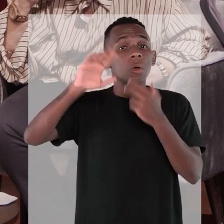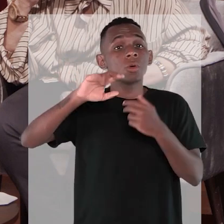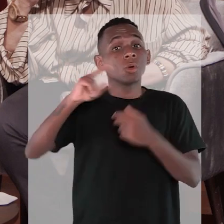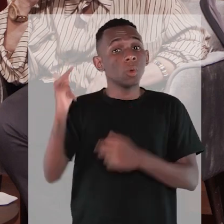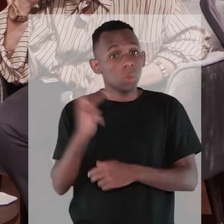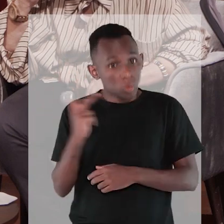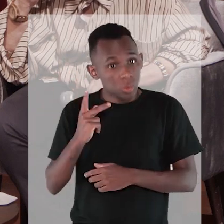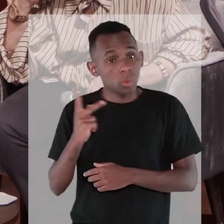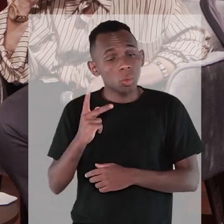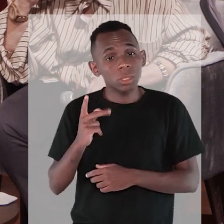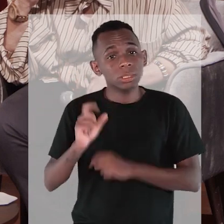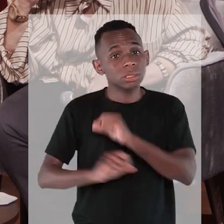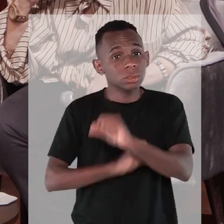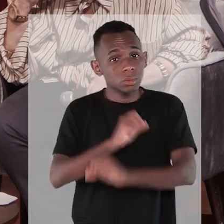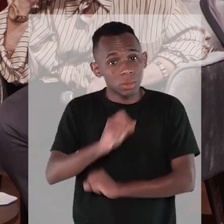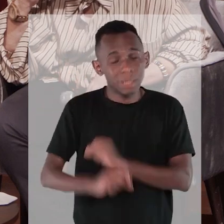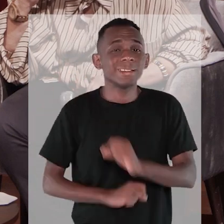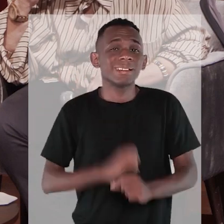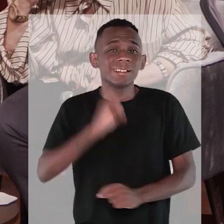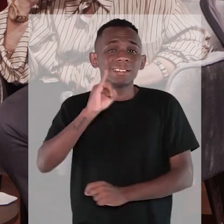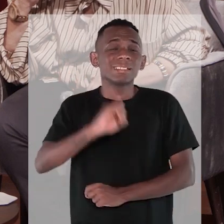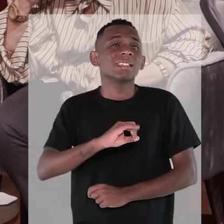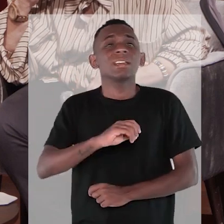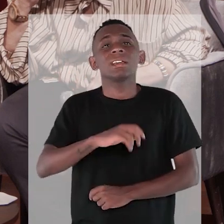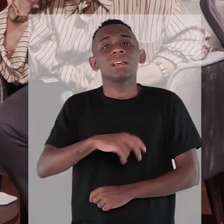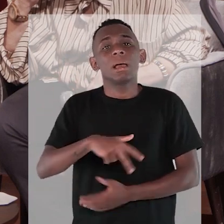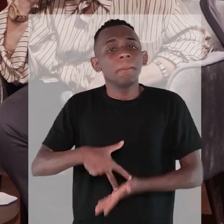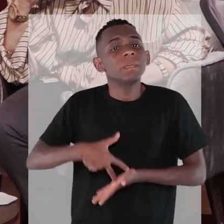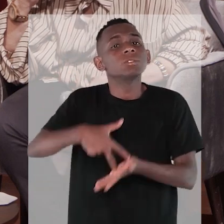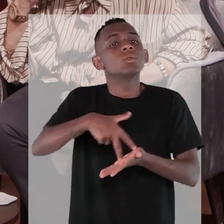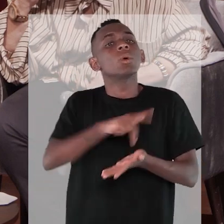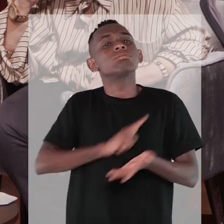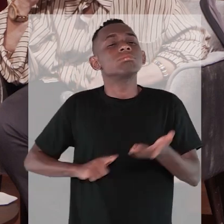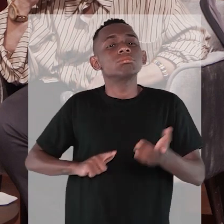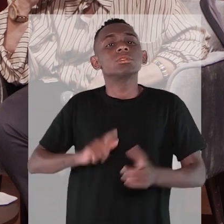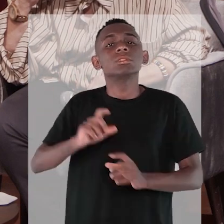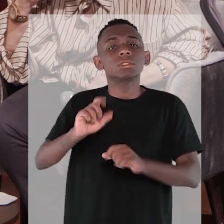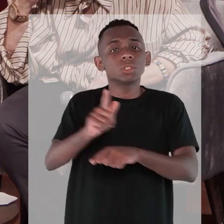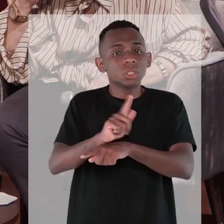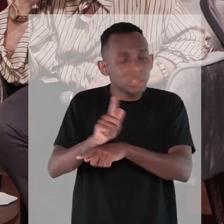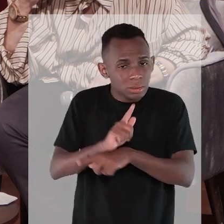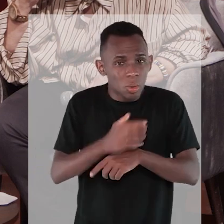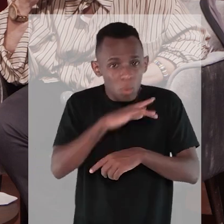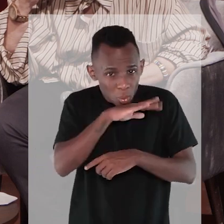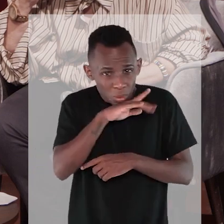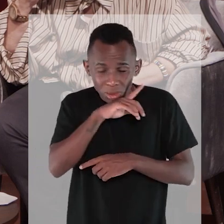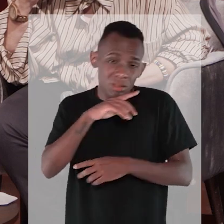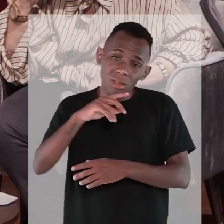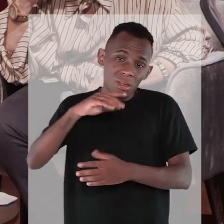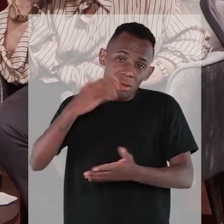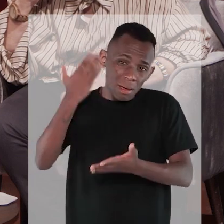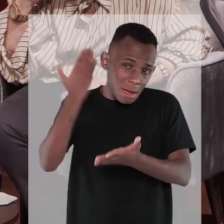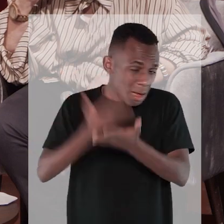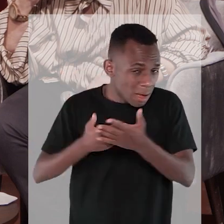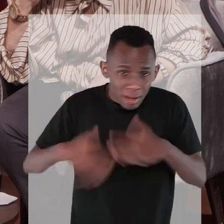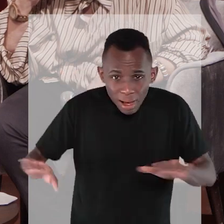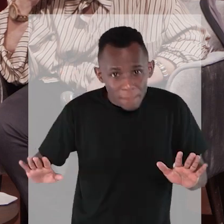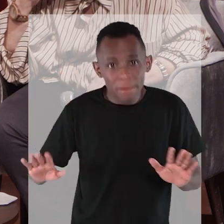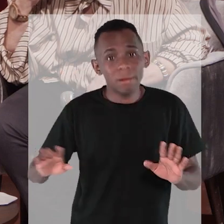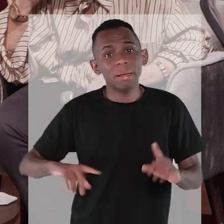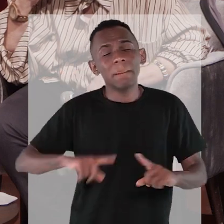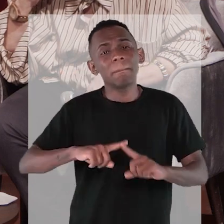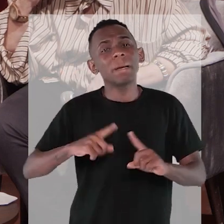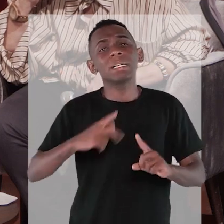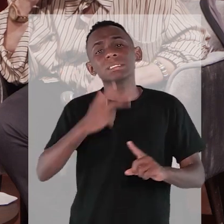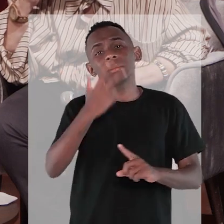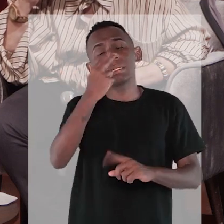sobreviveu a uma catástrofe de gestão da coisa pública dessa natureza, em que a população é